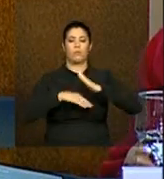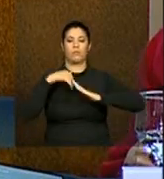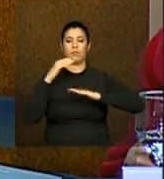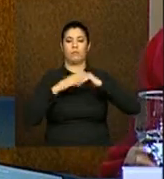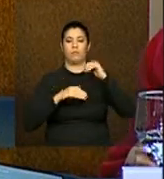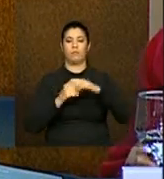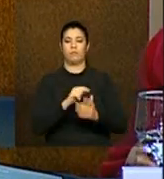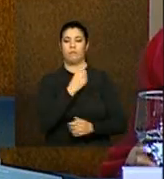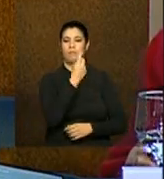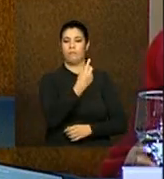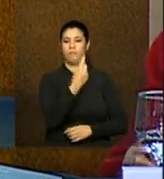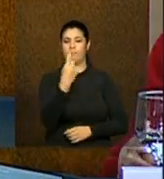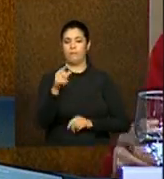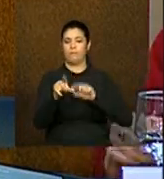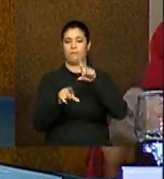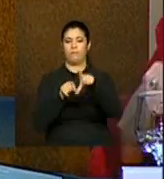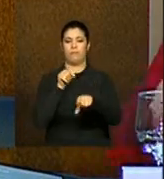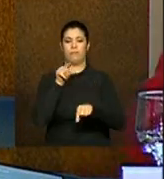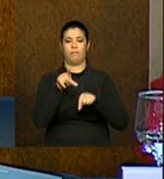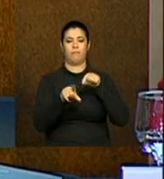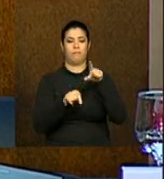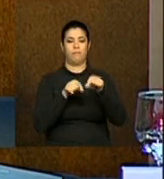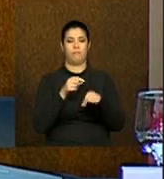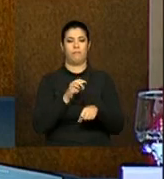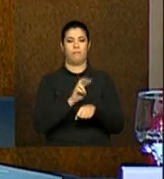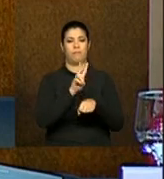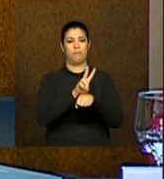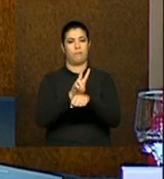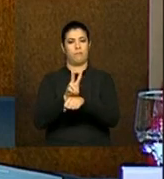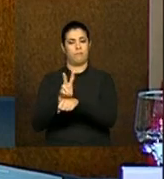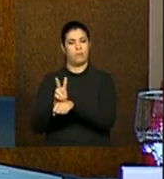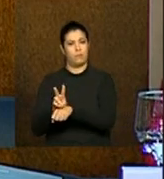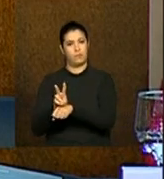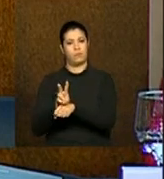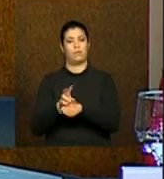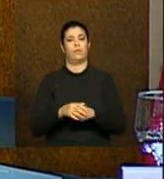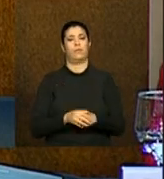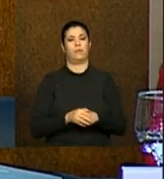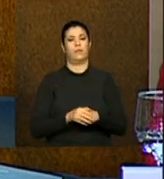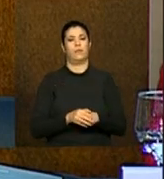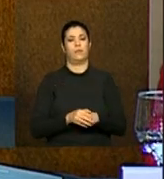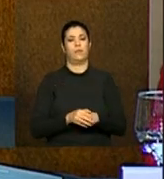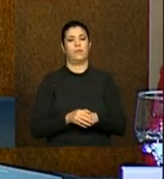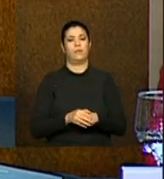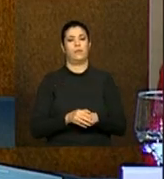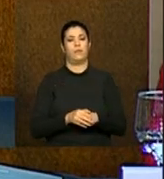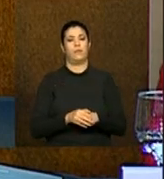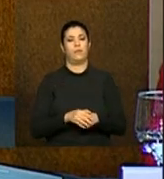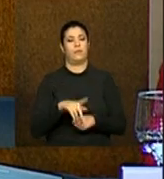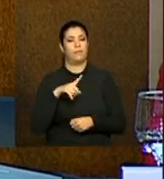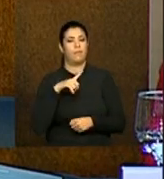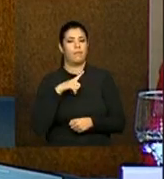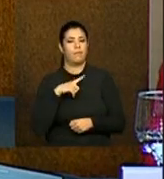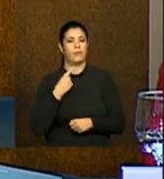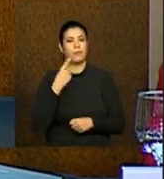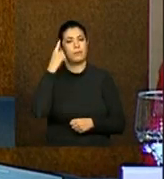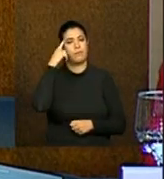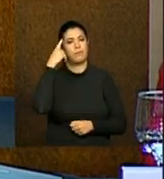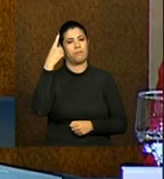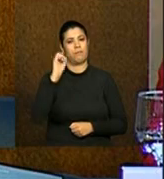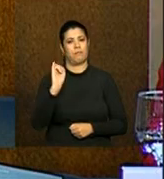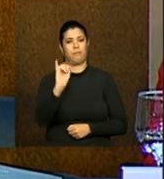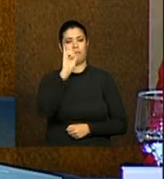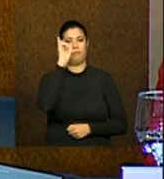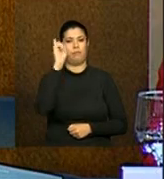que esse fórum escolheu para monitorar, né? elas estão eh é um ponto de